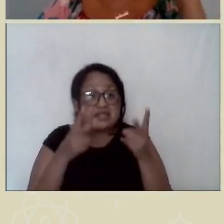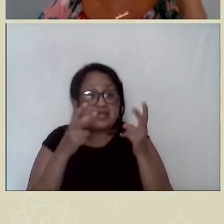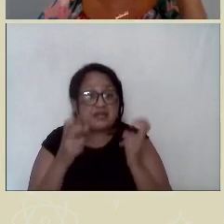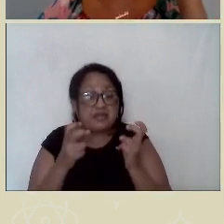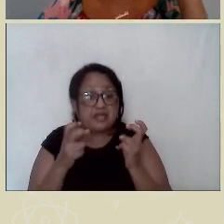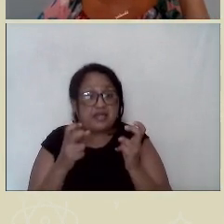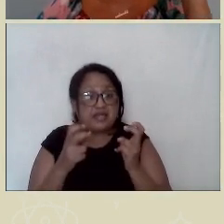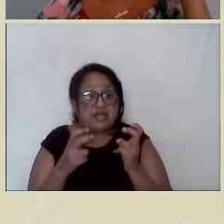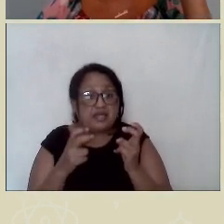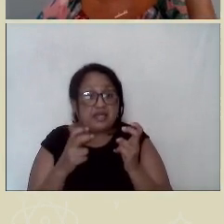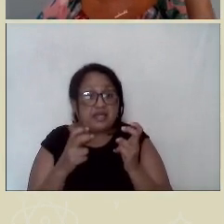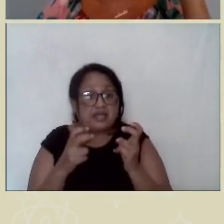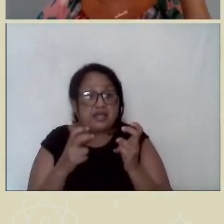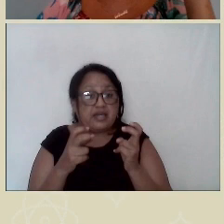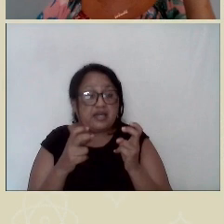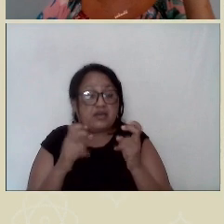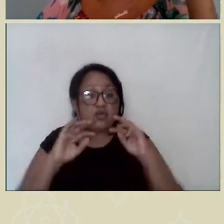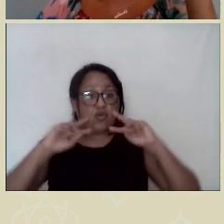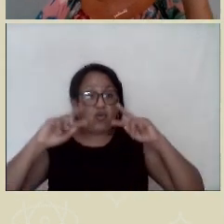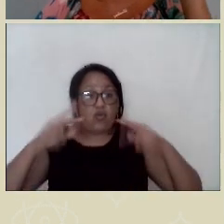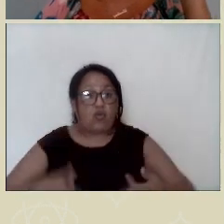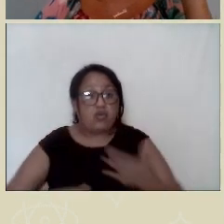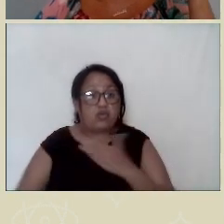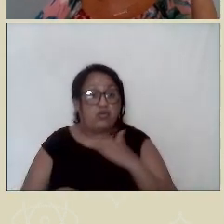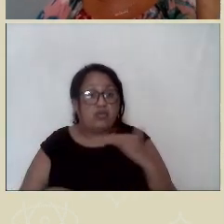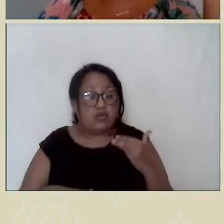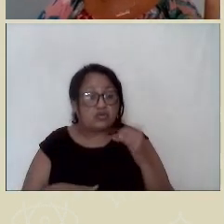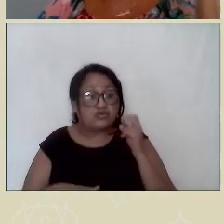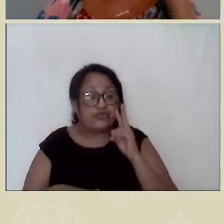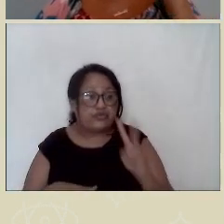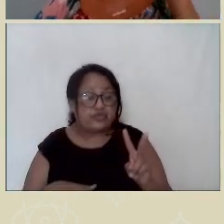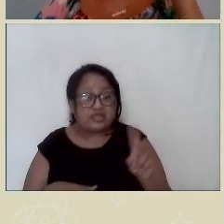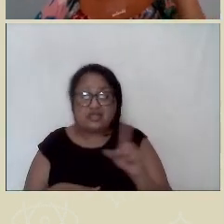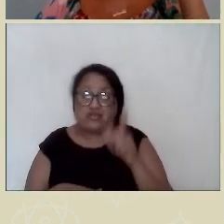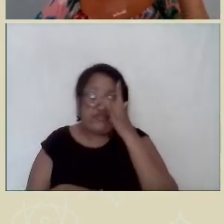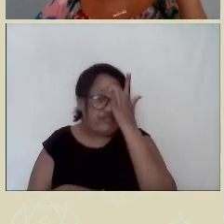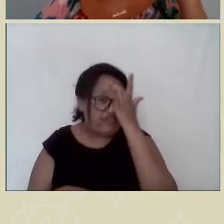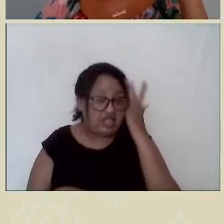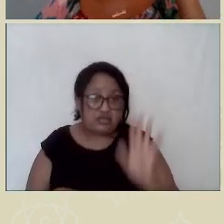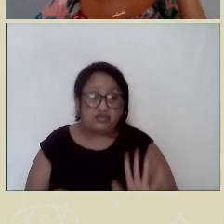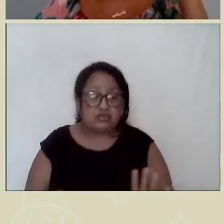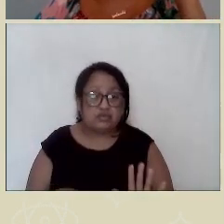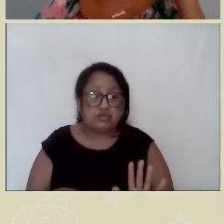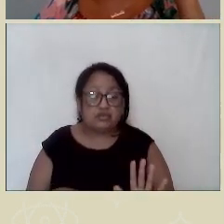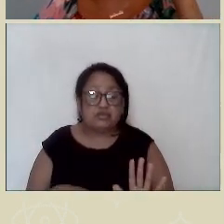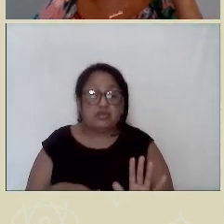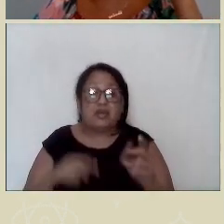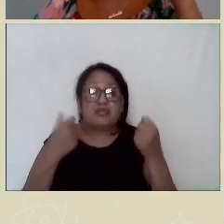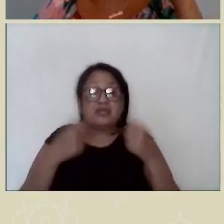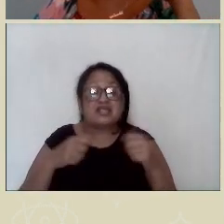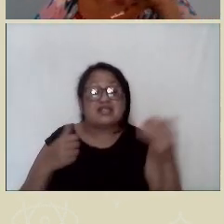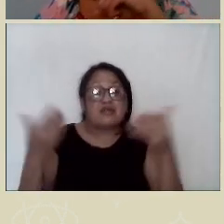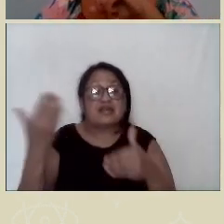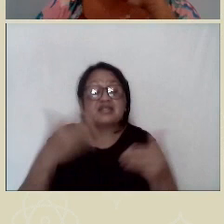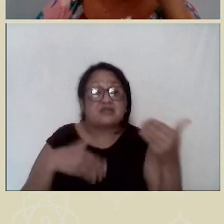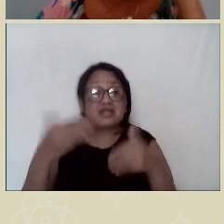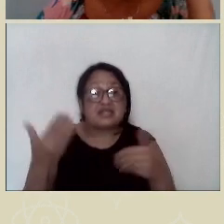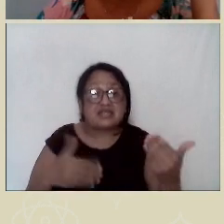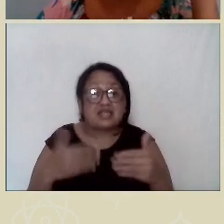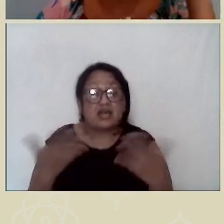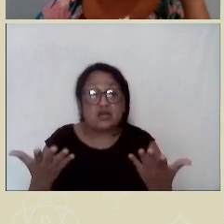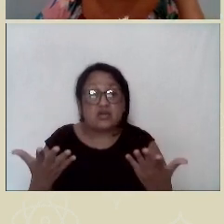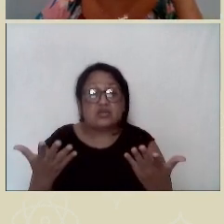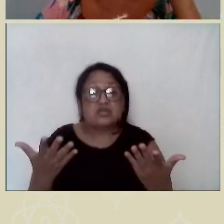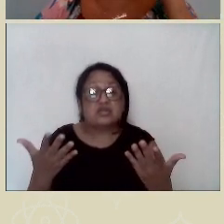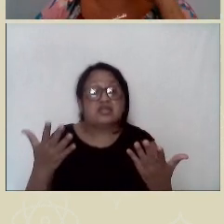algo fácil a lei nepalense ou nepalesa requer a participação de agências oficiais para qualquer